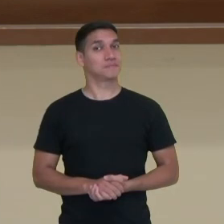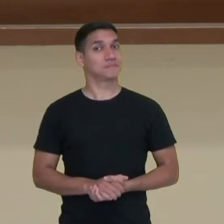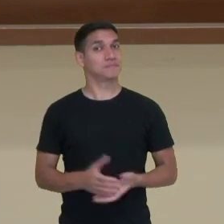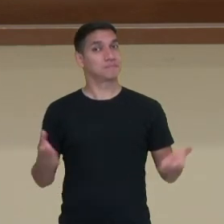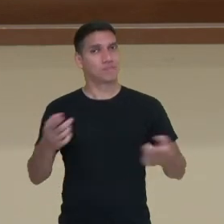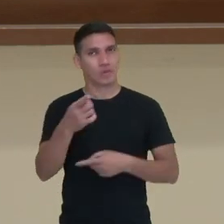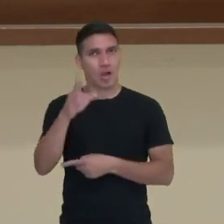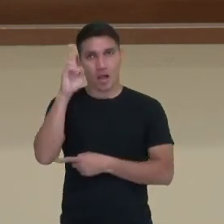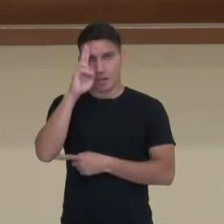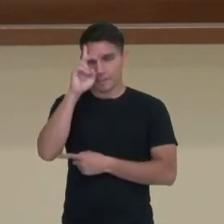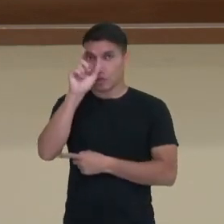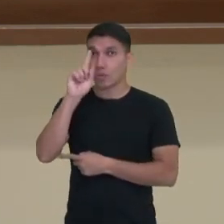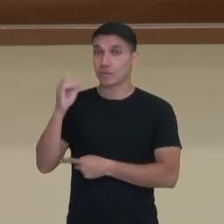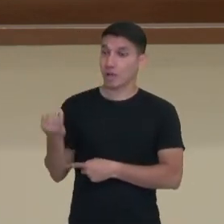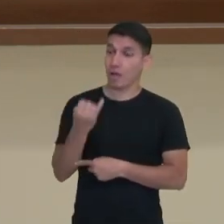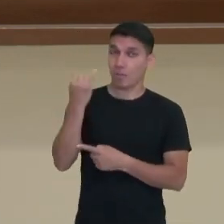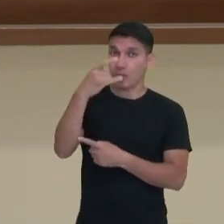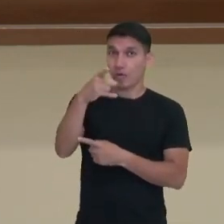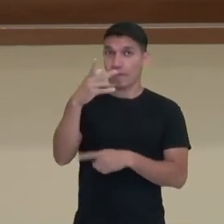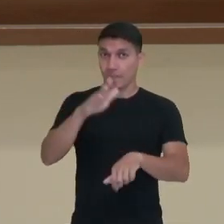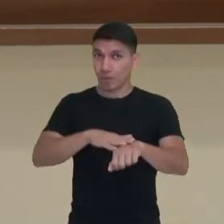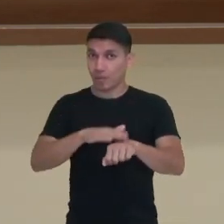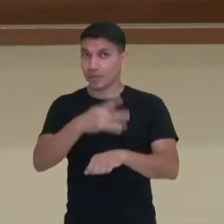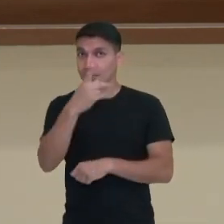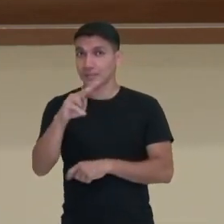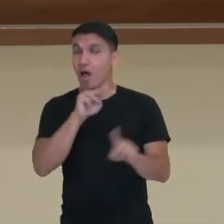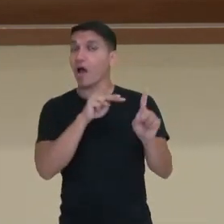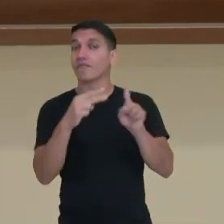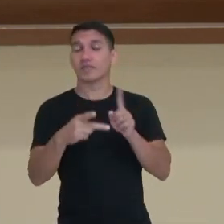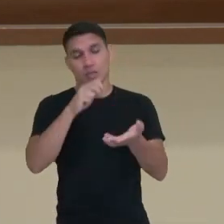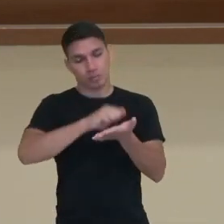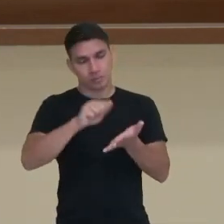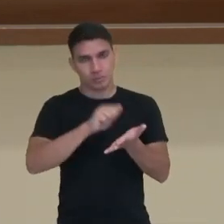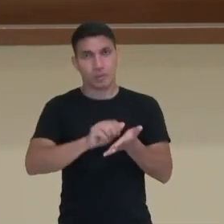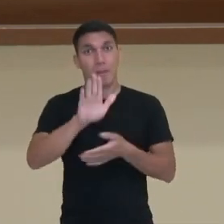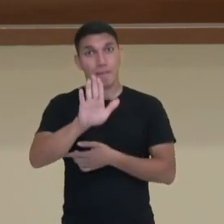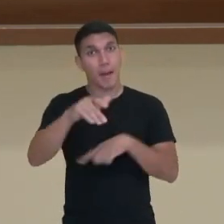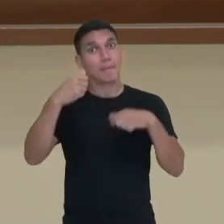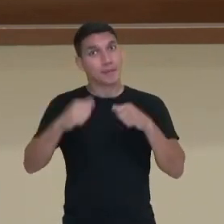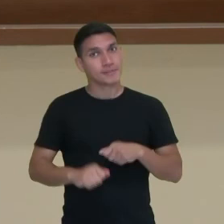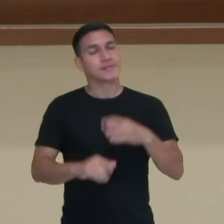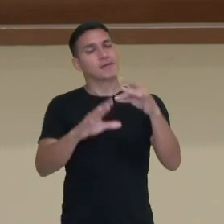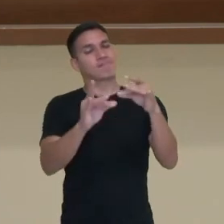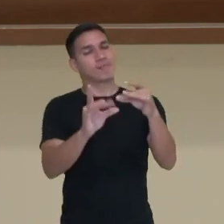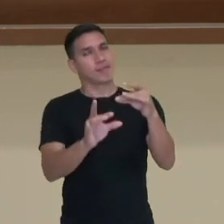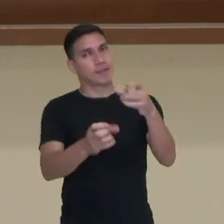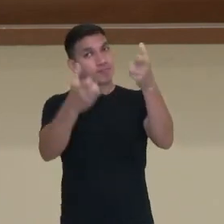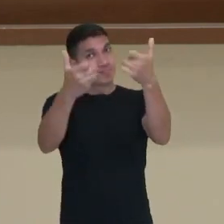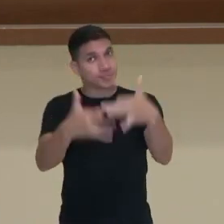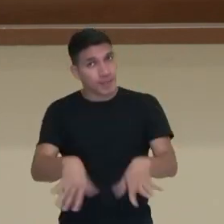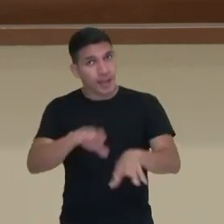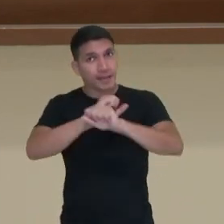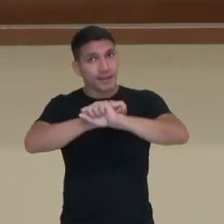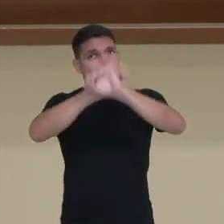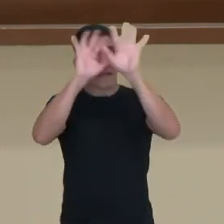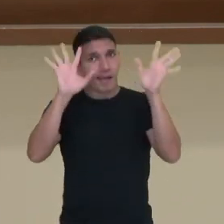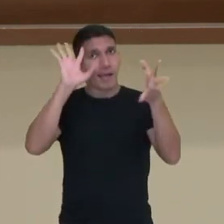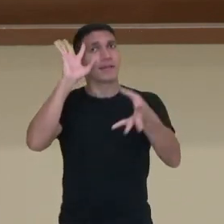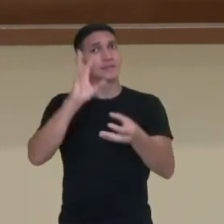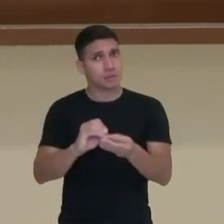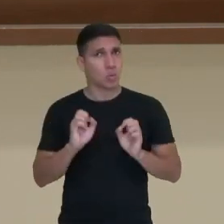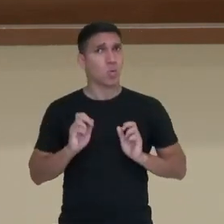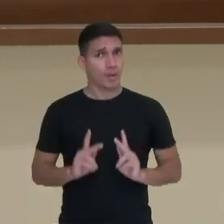Pessoal, lembre que é muito importante você colocar a sua opinião, mas ela tem que estar fundamentada, tá? Então, como eu